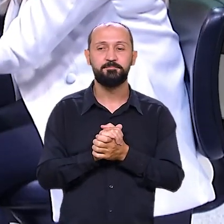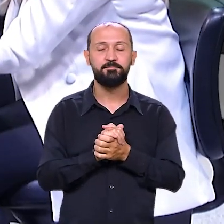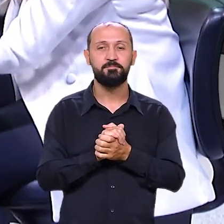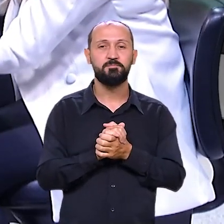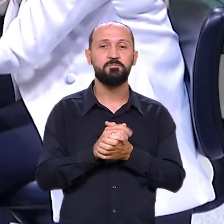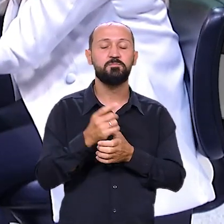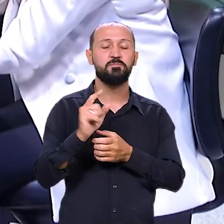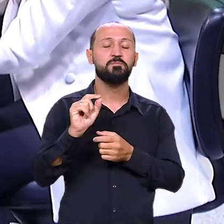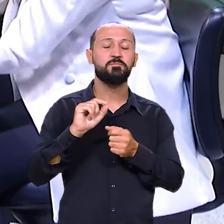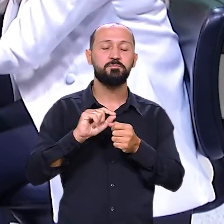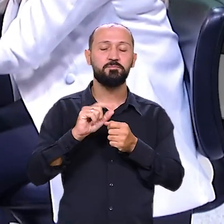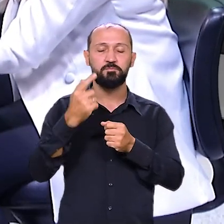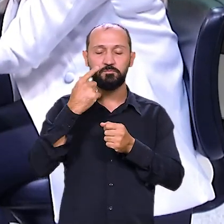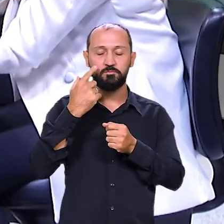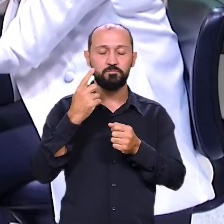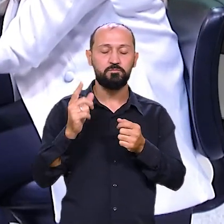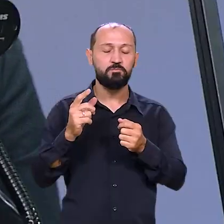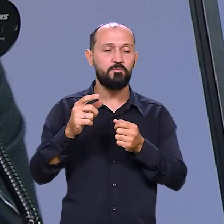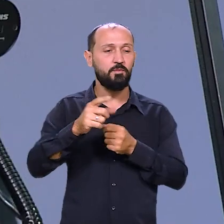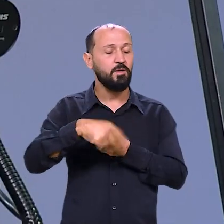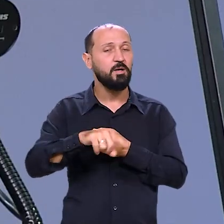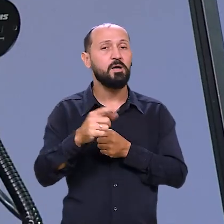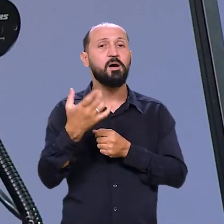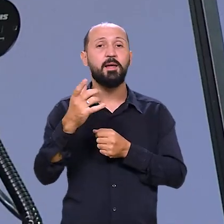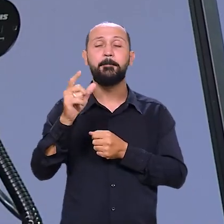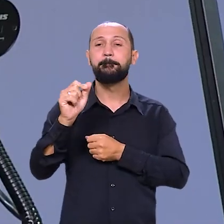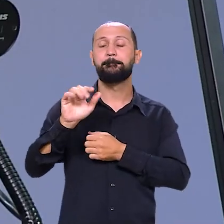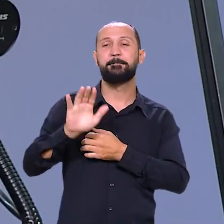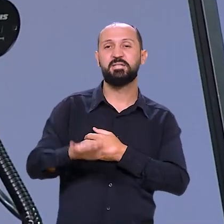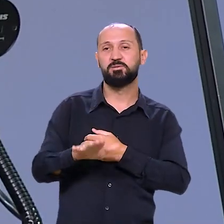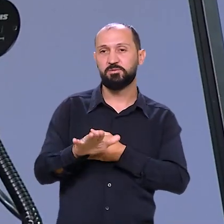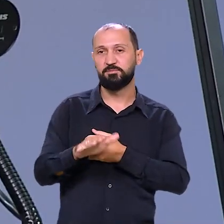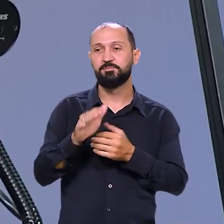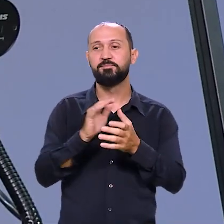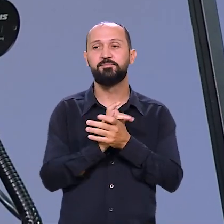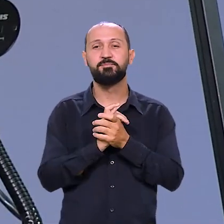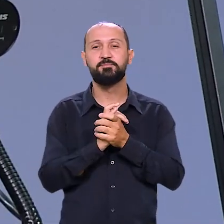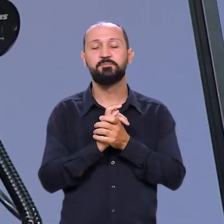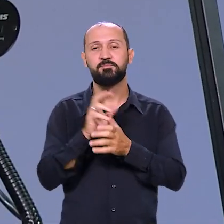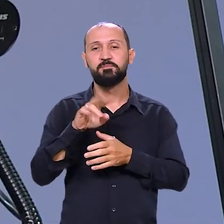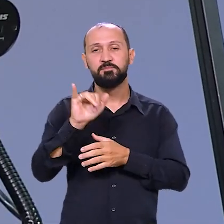Uma questão, o consumidor, ele quer preço,